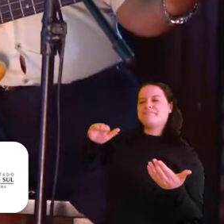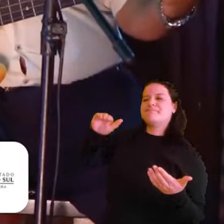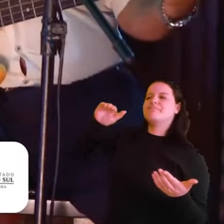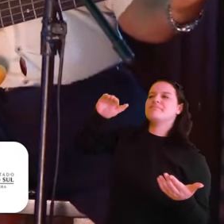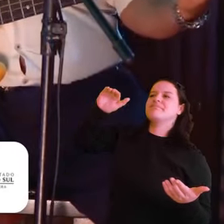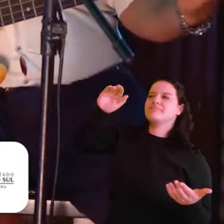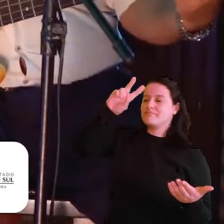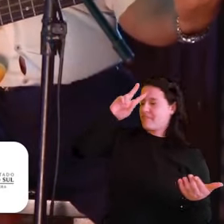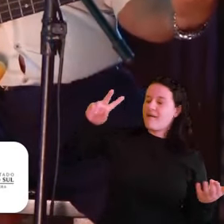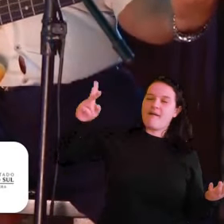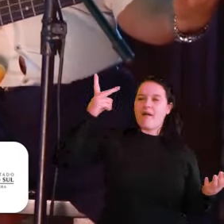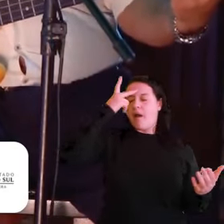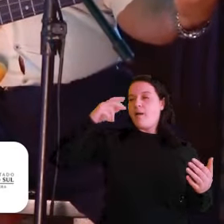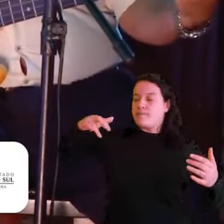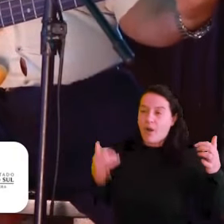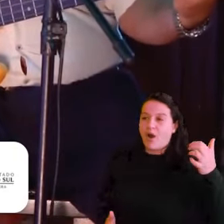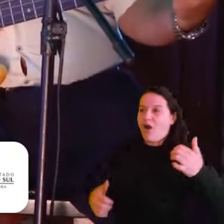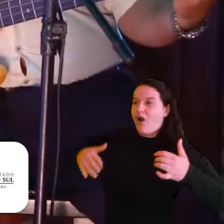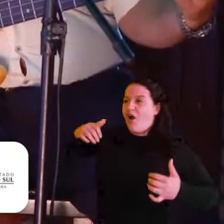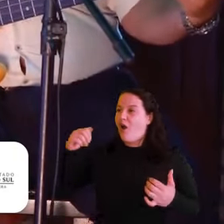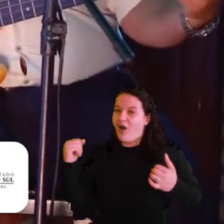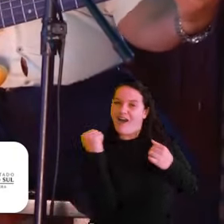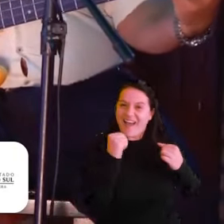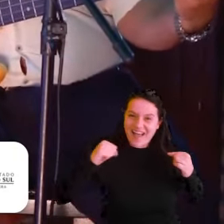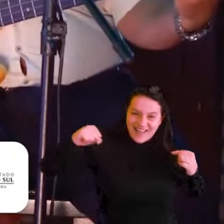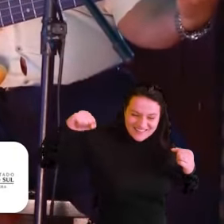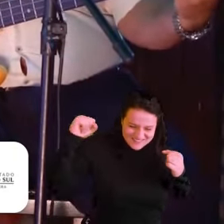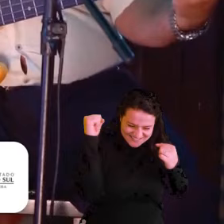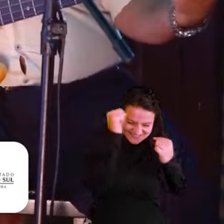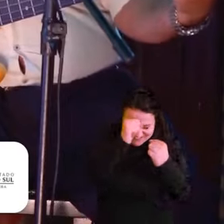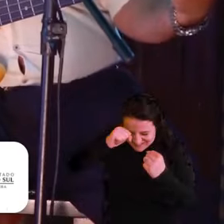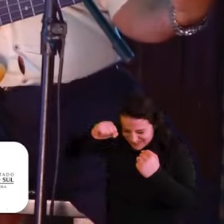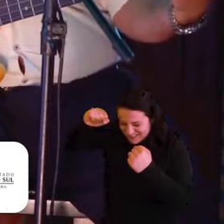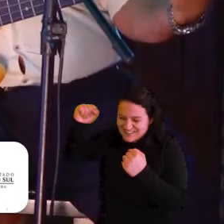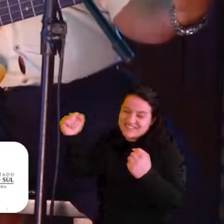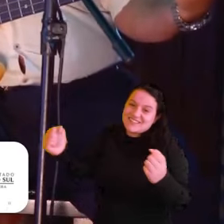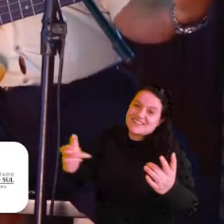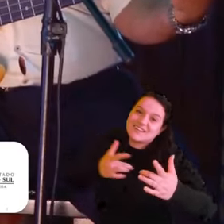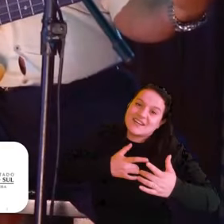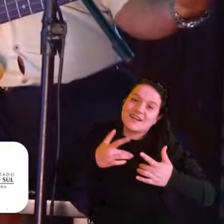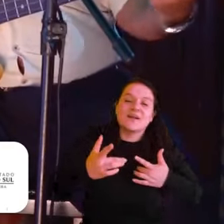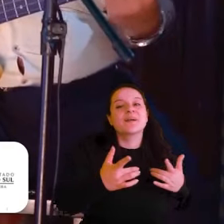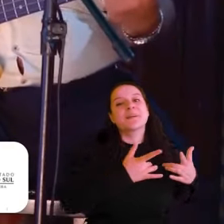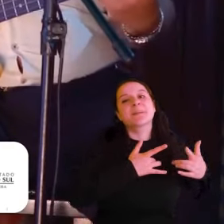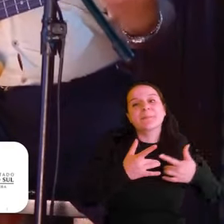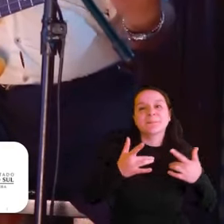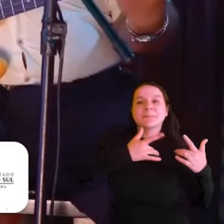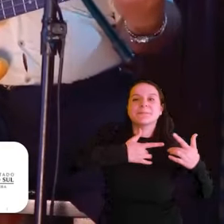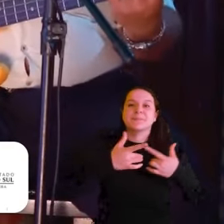Mas cresce logo em seguida e o gaiteiro passa a vida com a gaita no